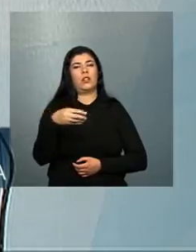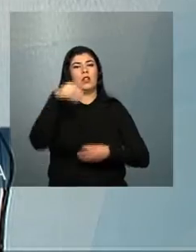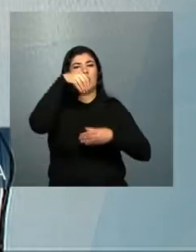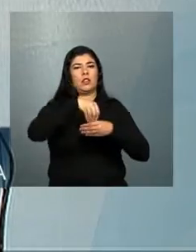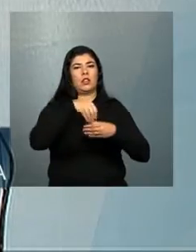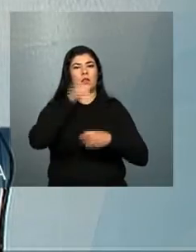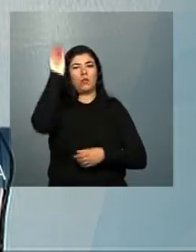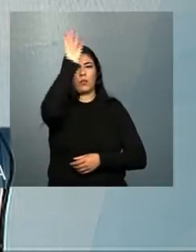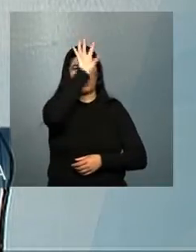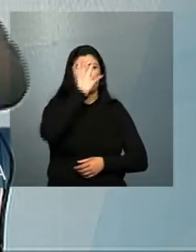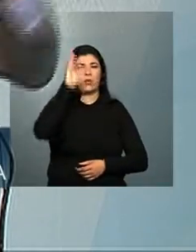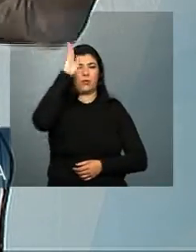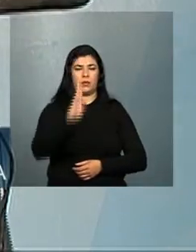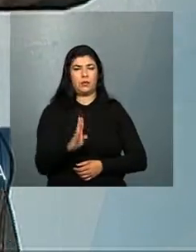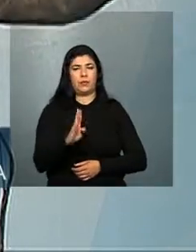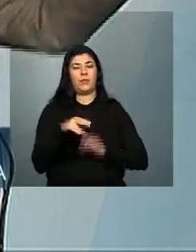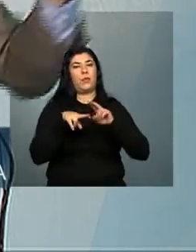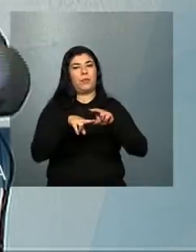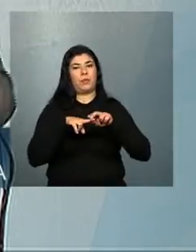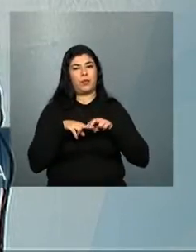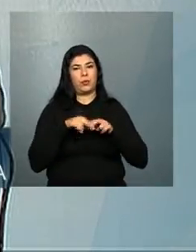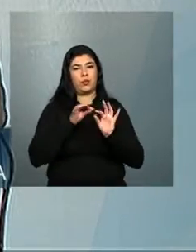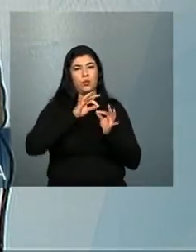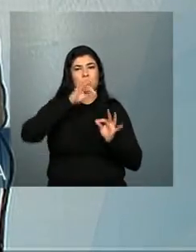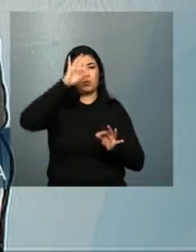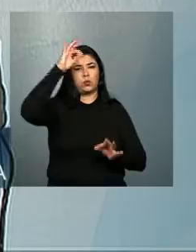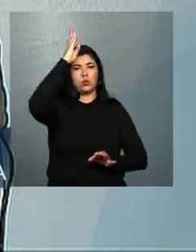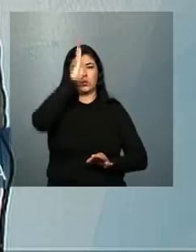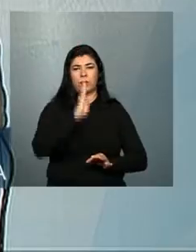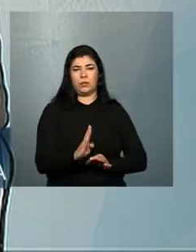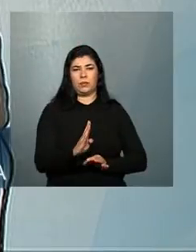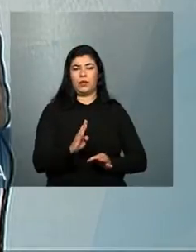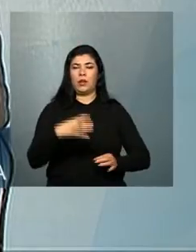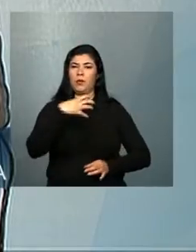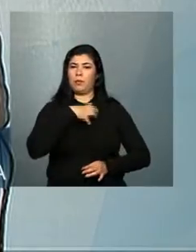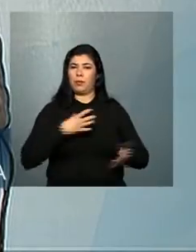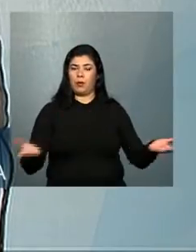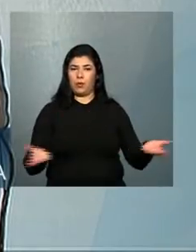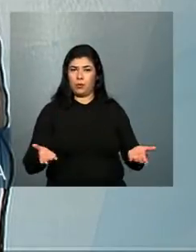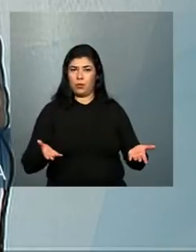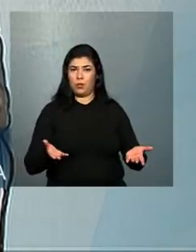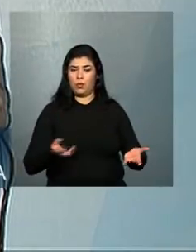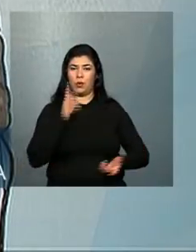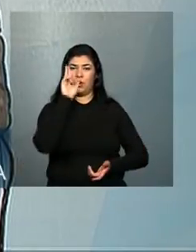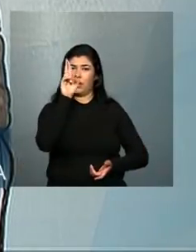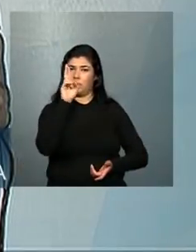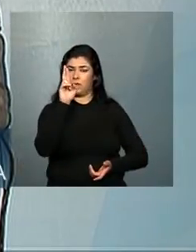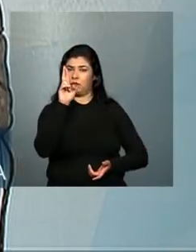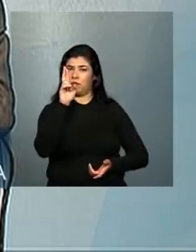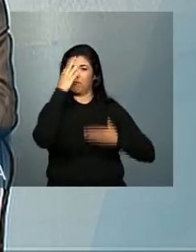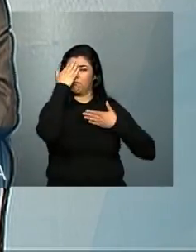E, portanto, dada a dimensão territorial, a Bahia é hoje um estado que tem que